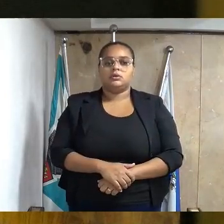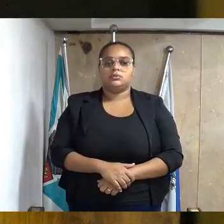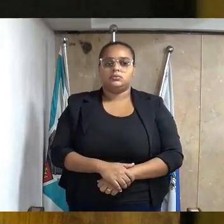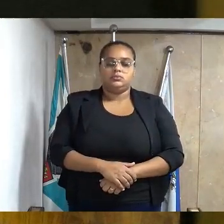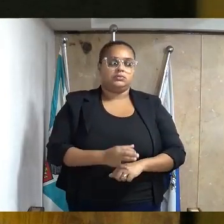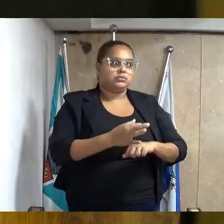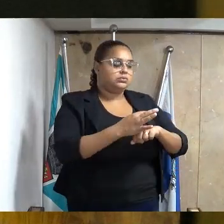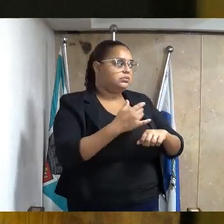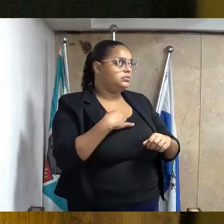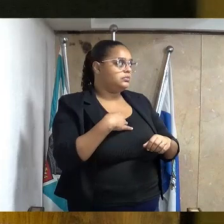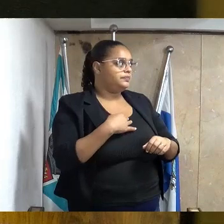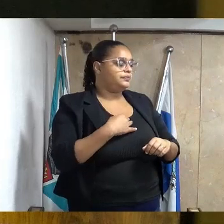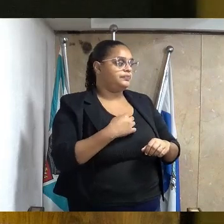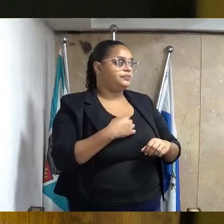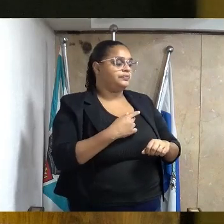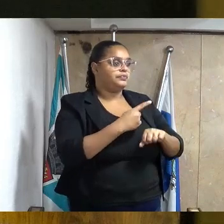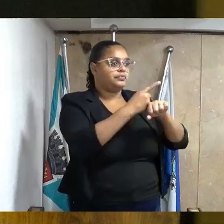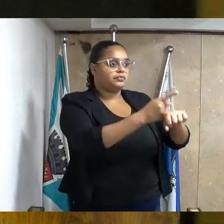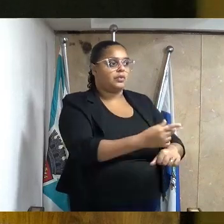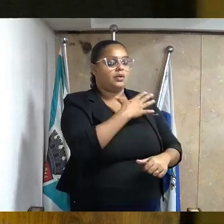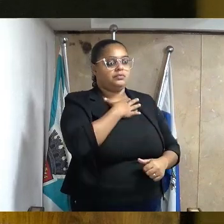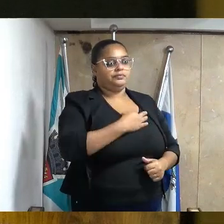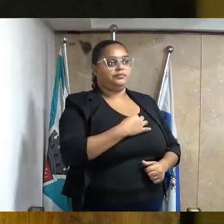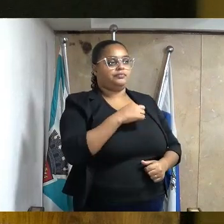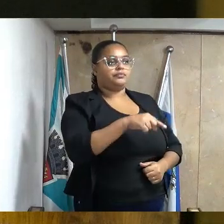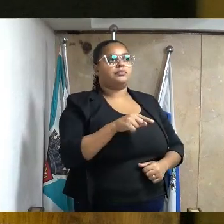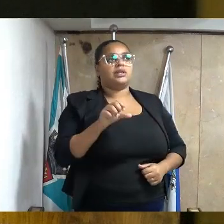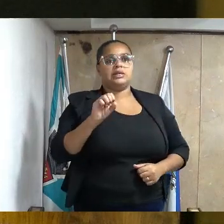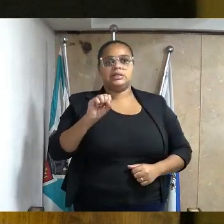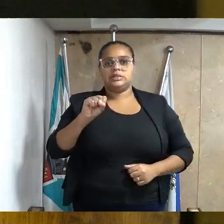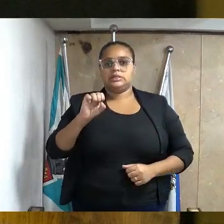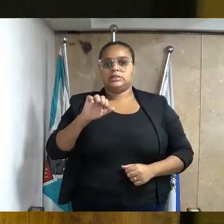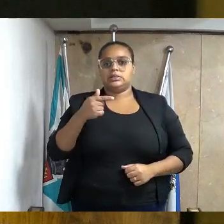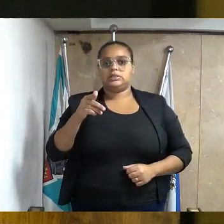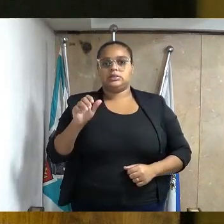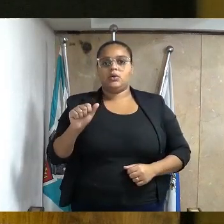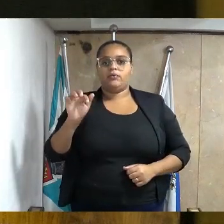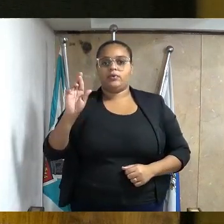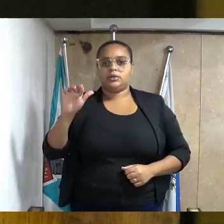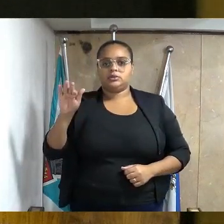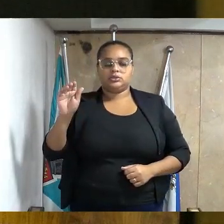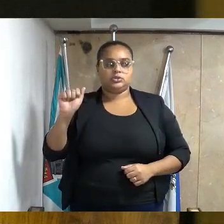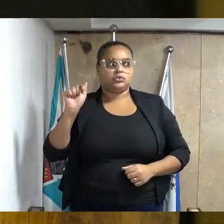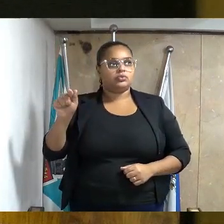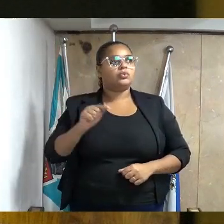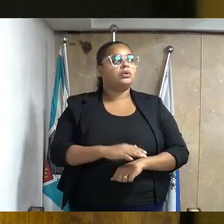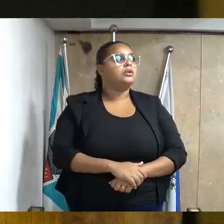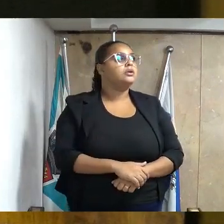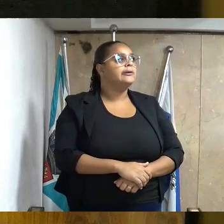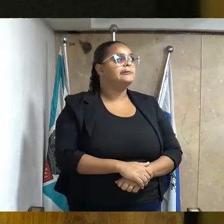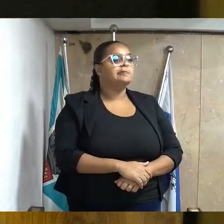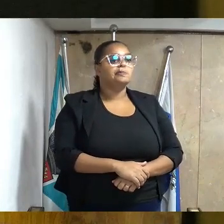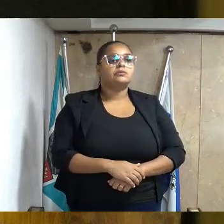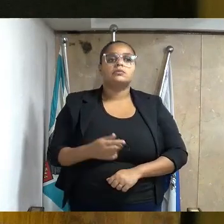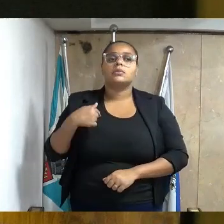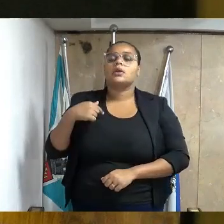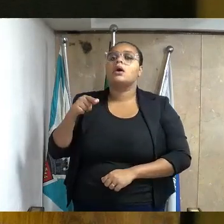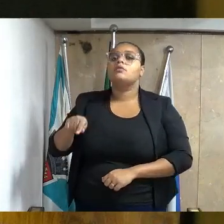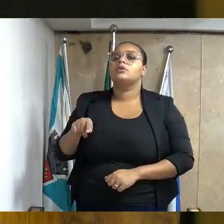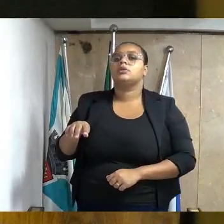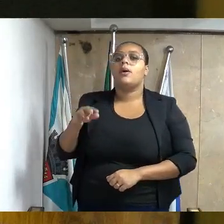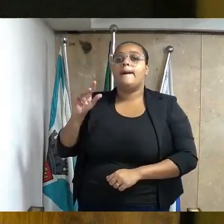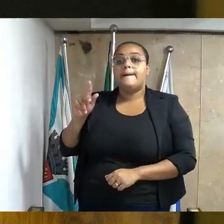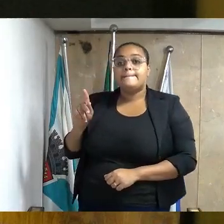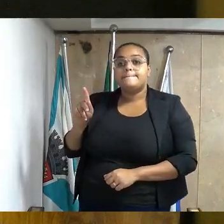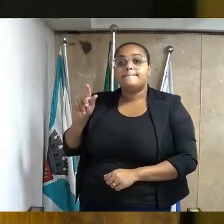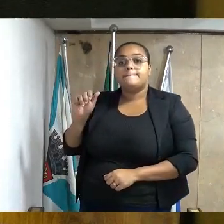medalha de São Francisco de Assis. Essa medalha vai ser entregue ao Padre Renato,